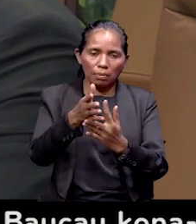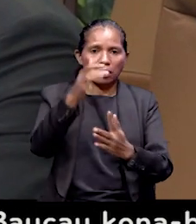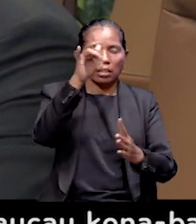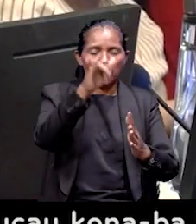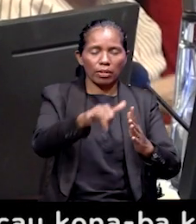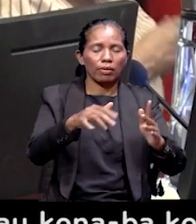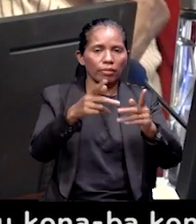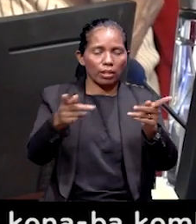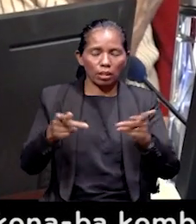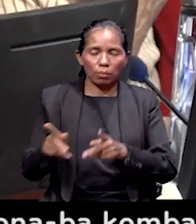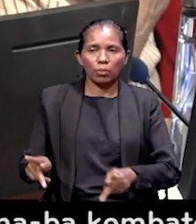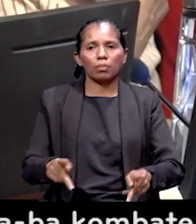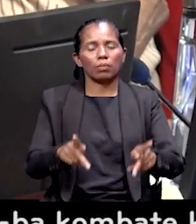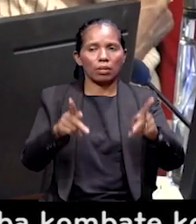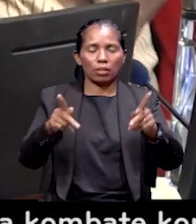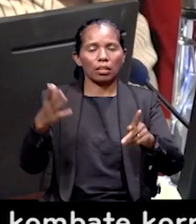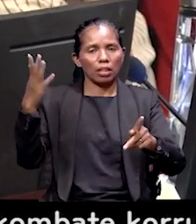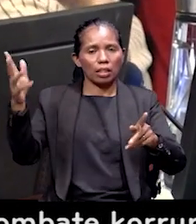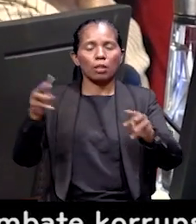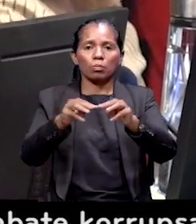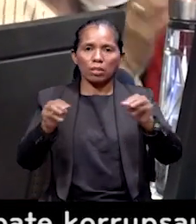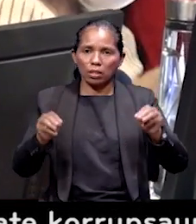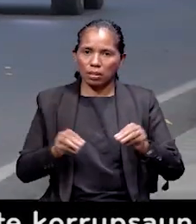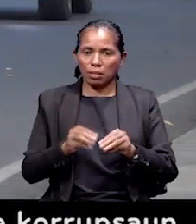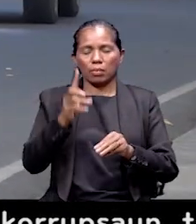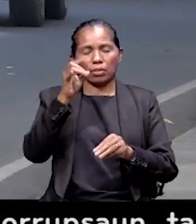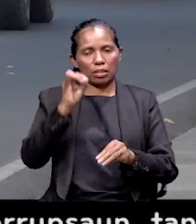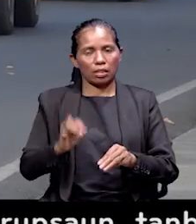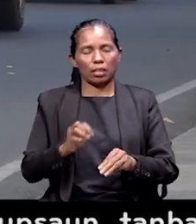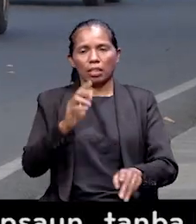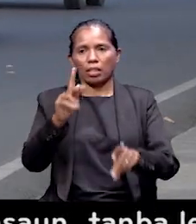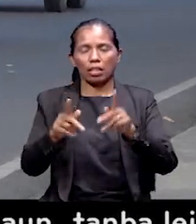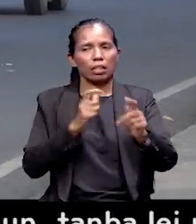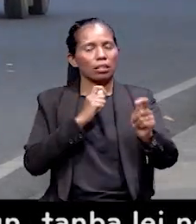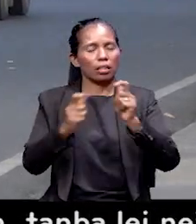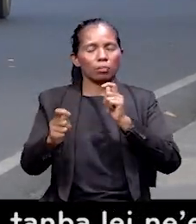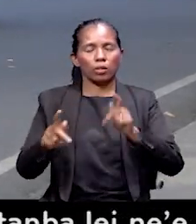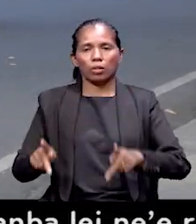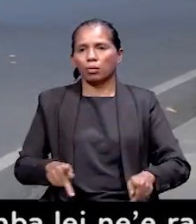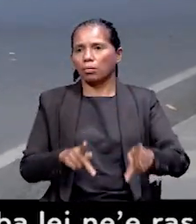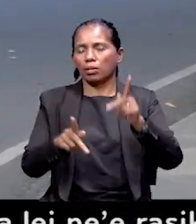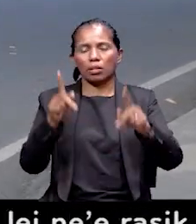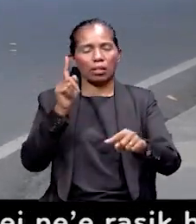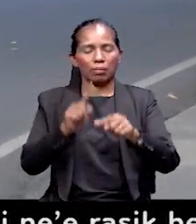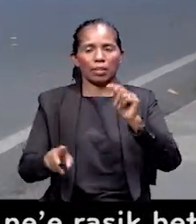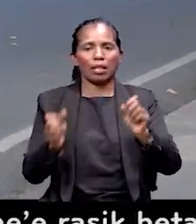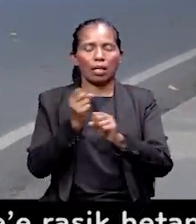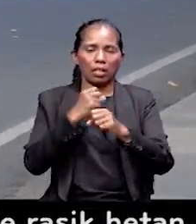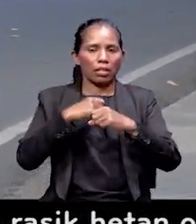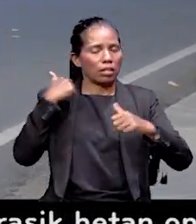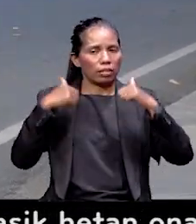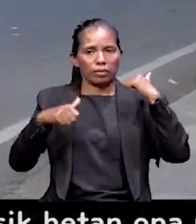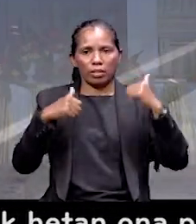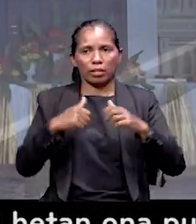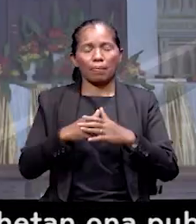publiku ka privadu iha munisipiu dili bandu atu transporte publiku halo sirkulasaun.